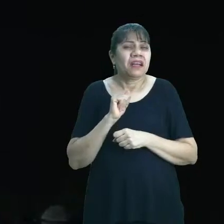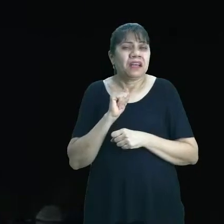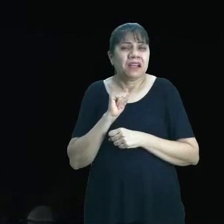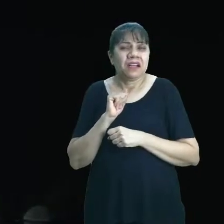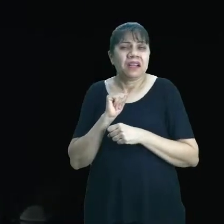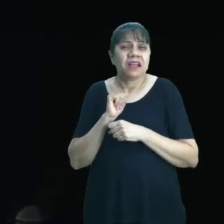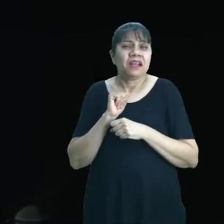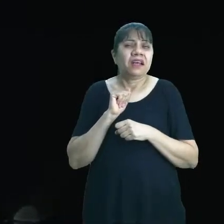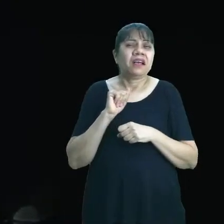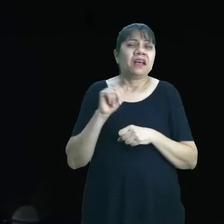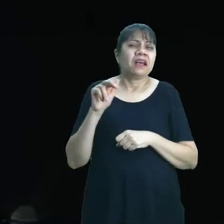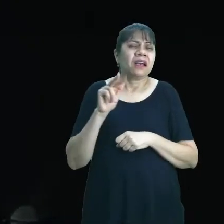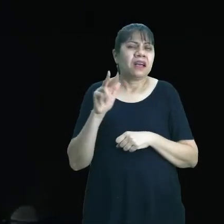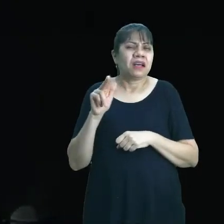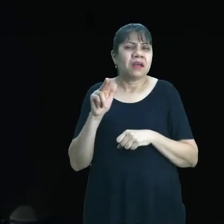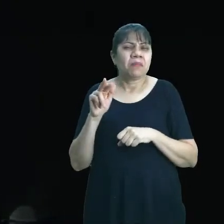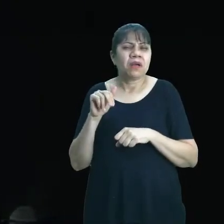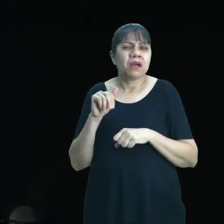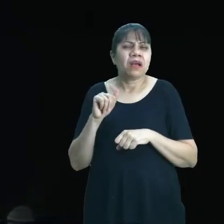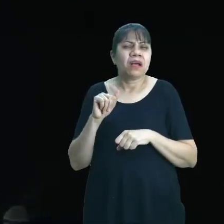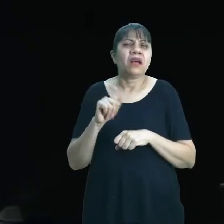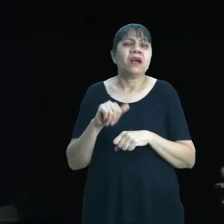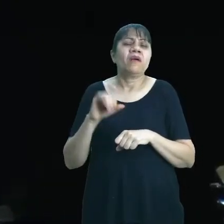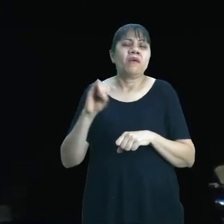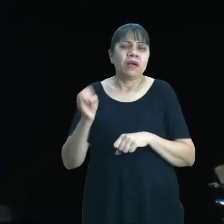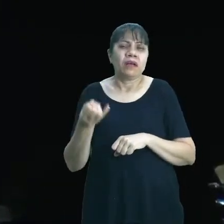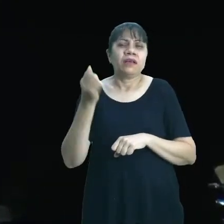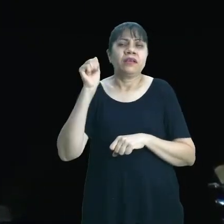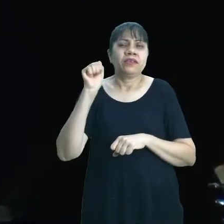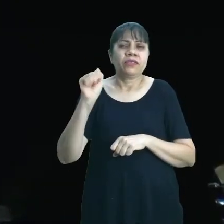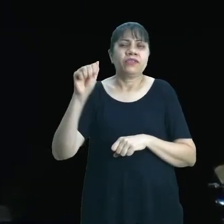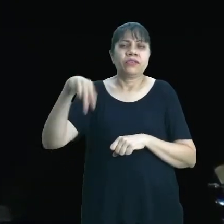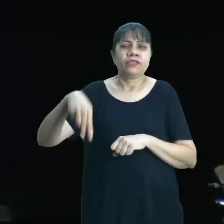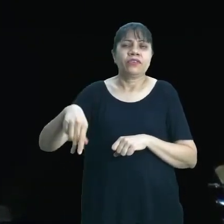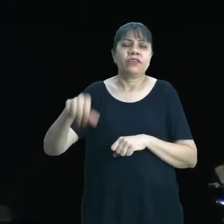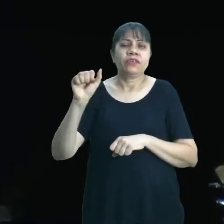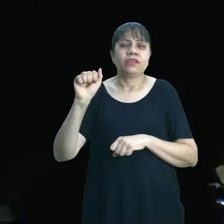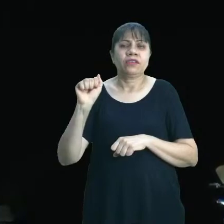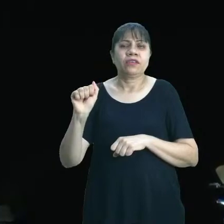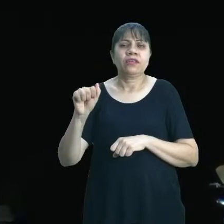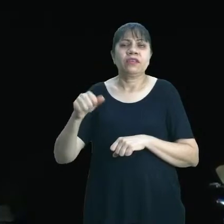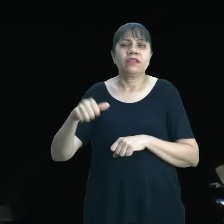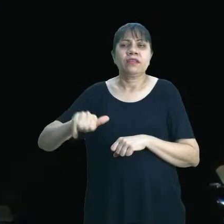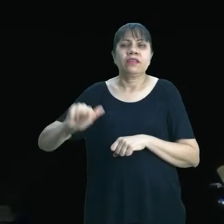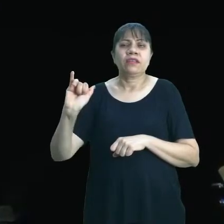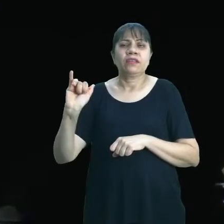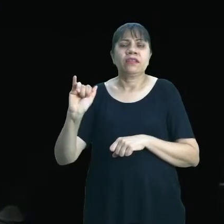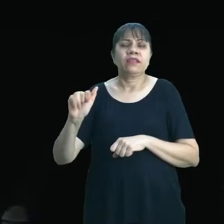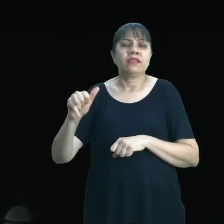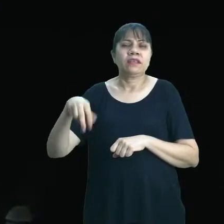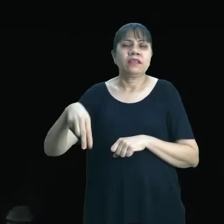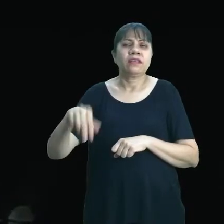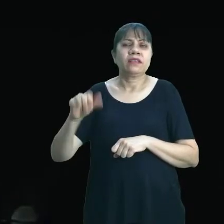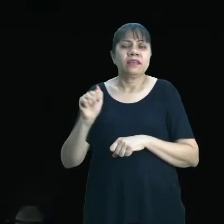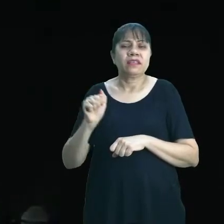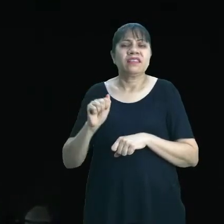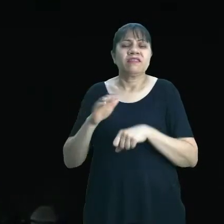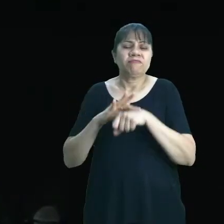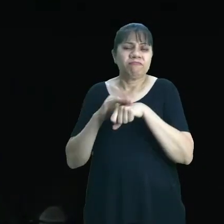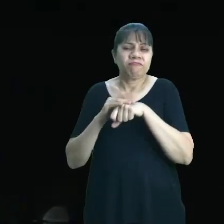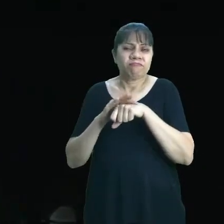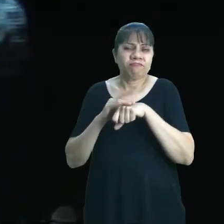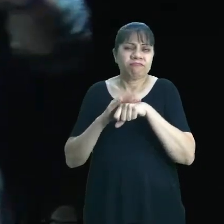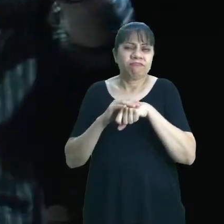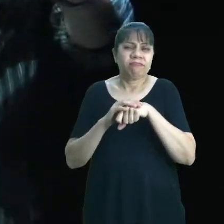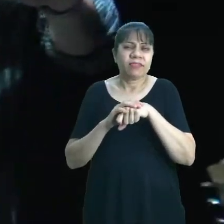Irmão, a Janaína está doente. Vamos orar por ela. Vamos. Mas vamos lá no quarto. Aí ela, minha filha, vou trazer aqui o irmão Anderson para